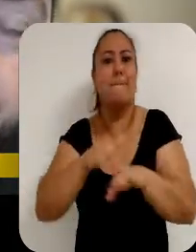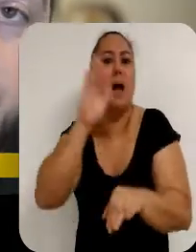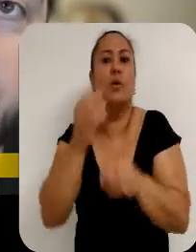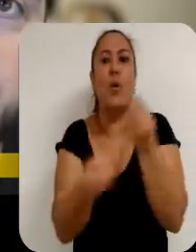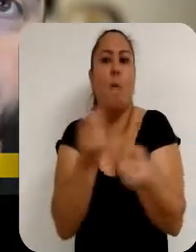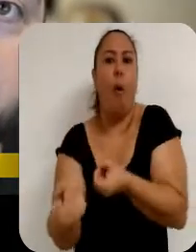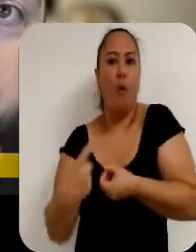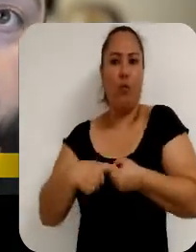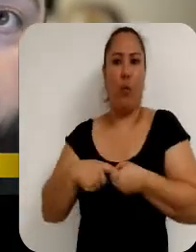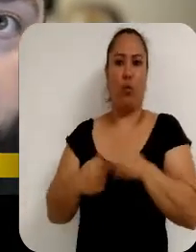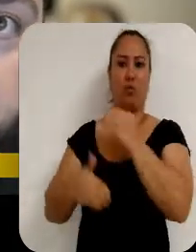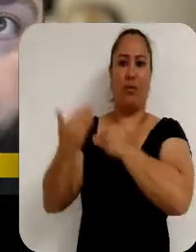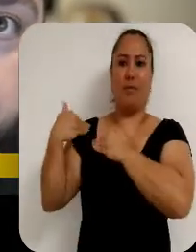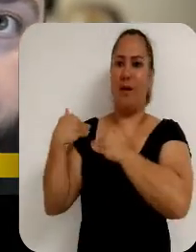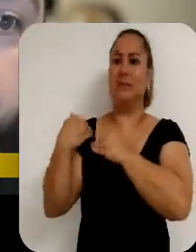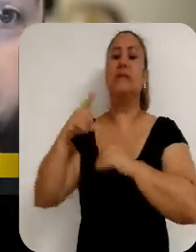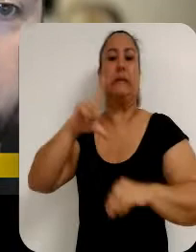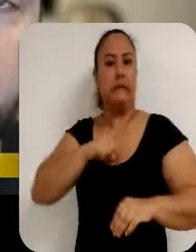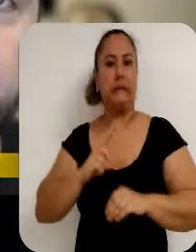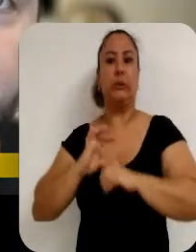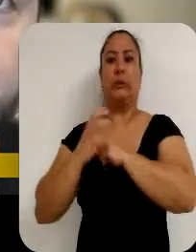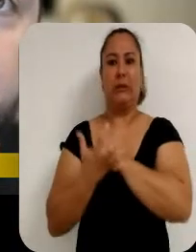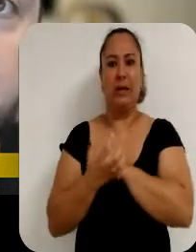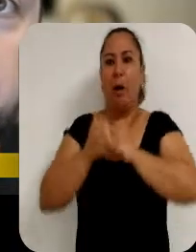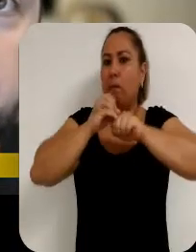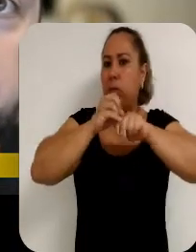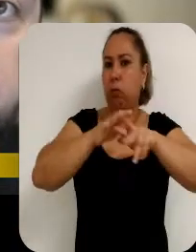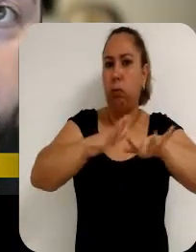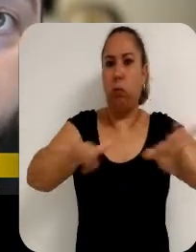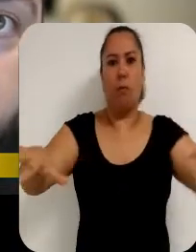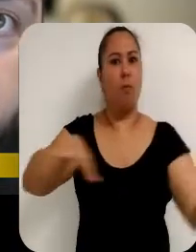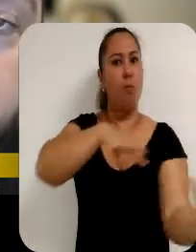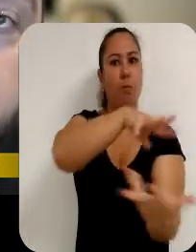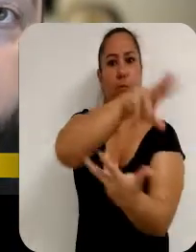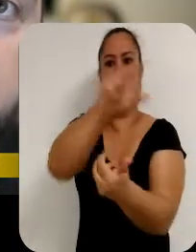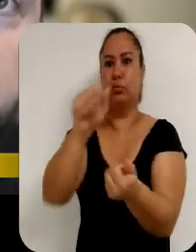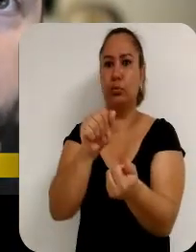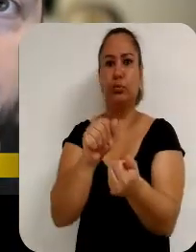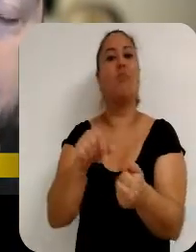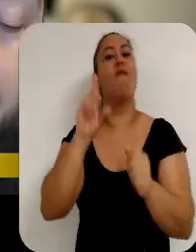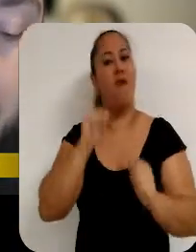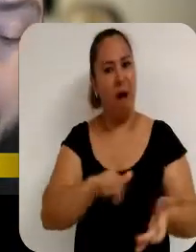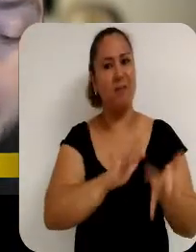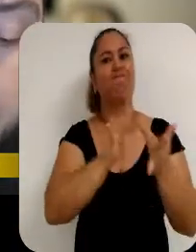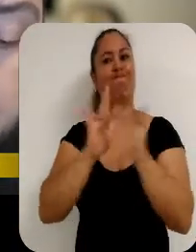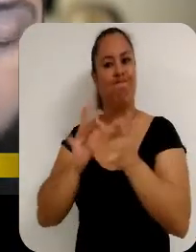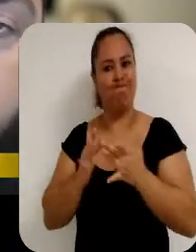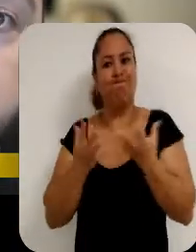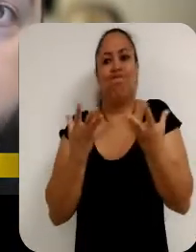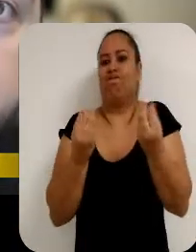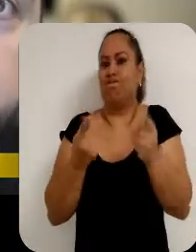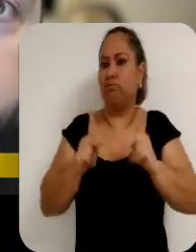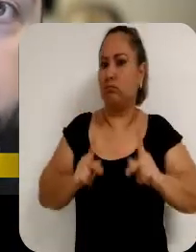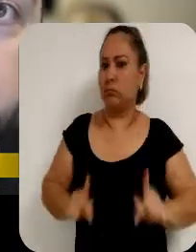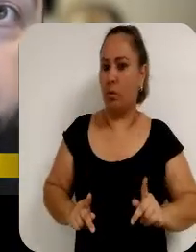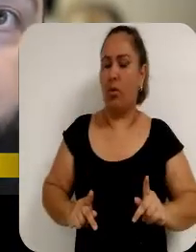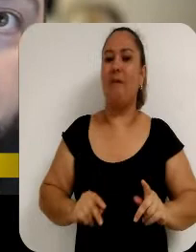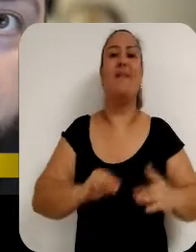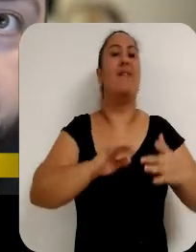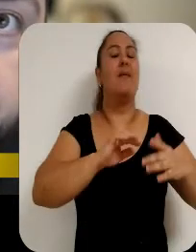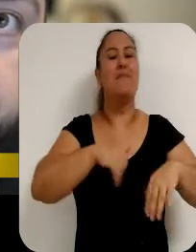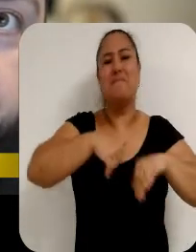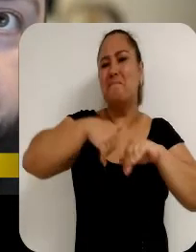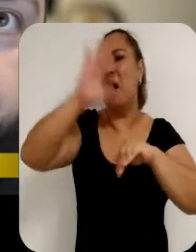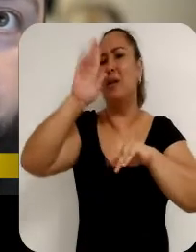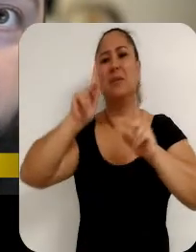aqui. Ele se espalhou para o mundo inteiro. Ele vai infectar muita gente. E ele vai infectar mais gente ainda se a gente não fizer